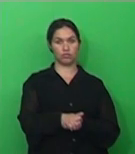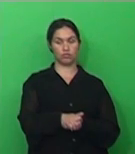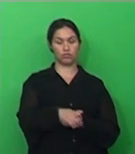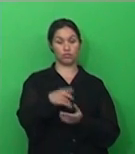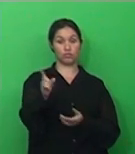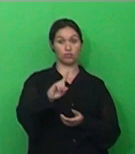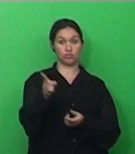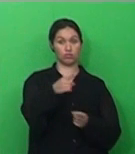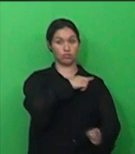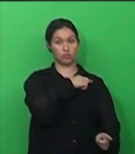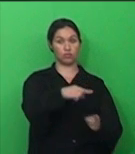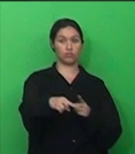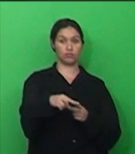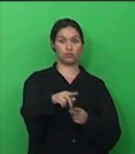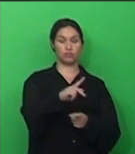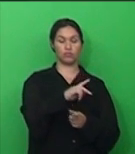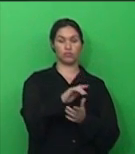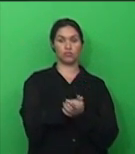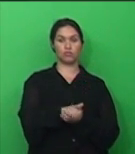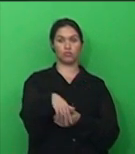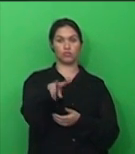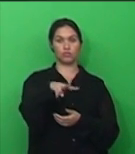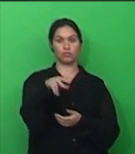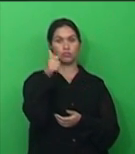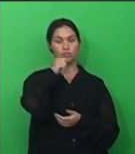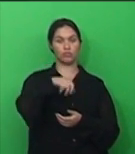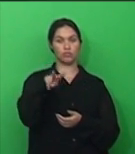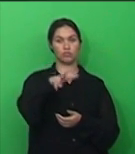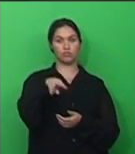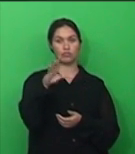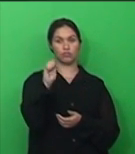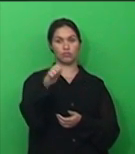Contra o veto. Vereadora Camila do Nascimento.